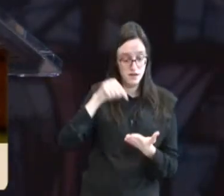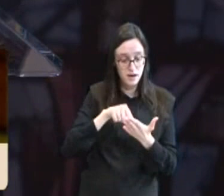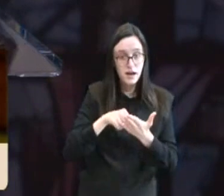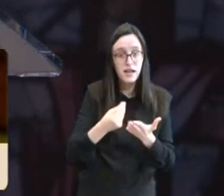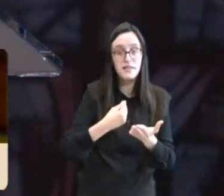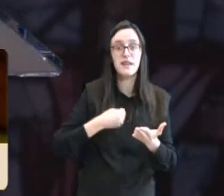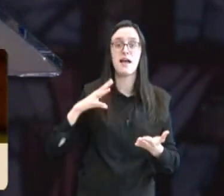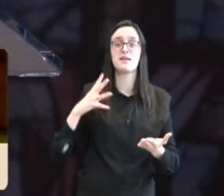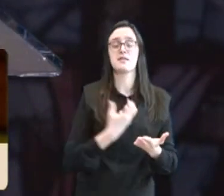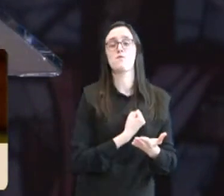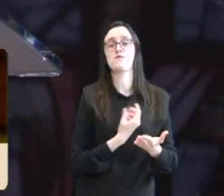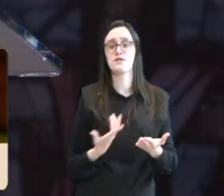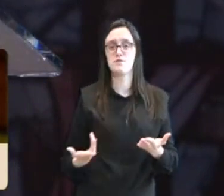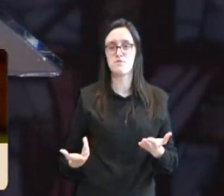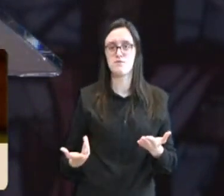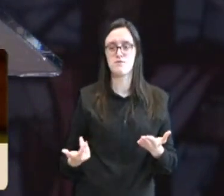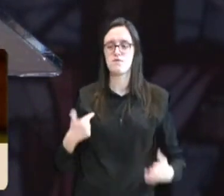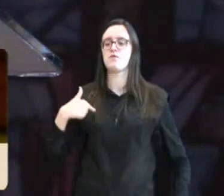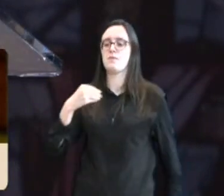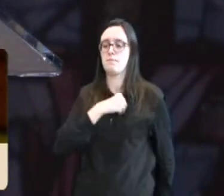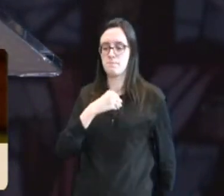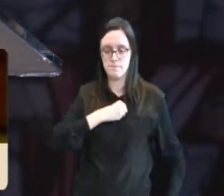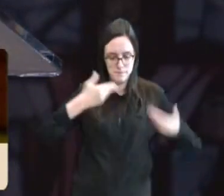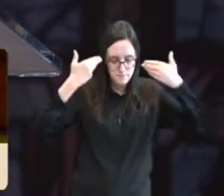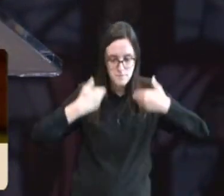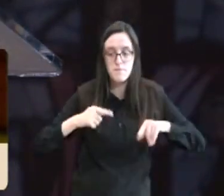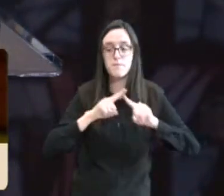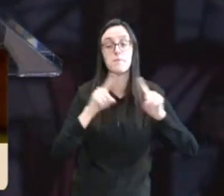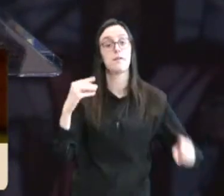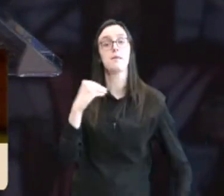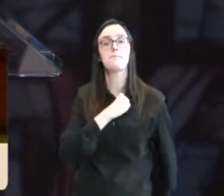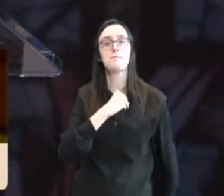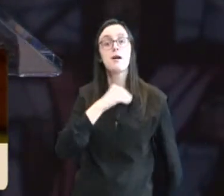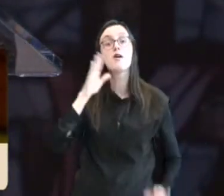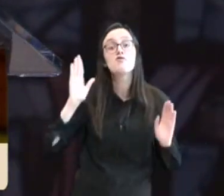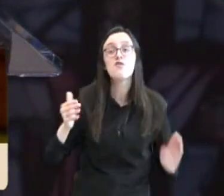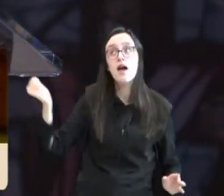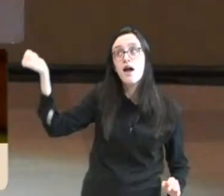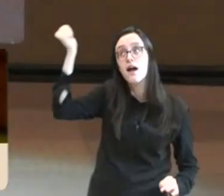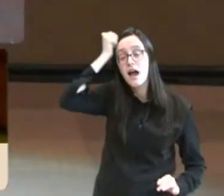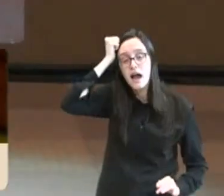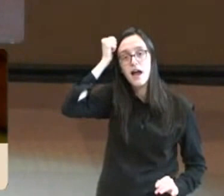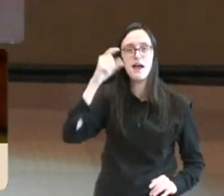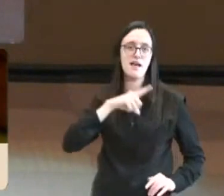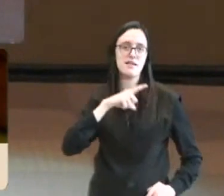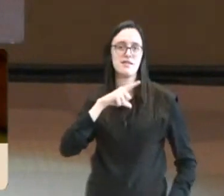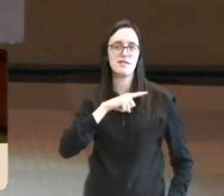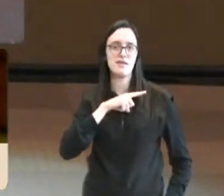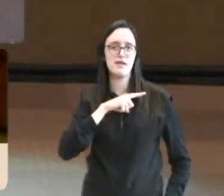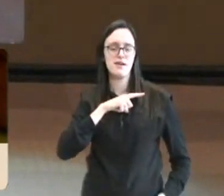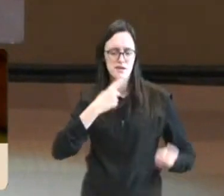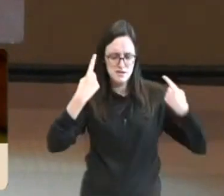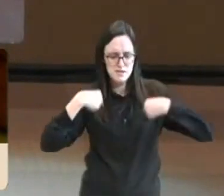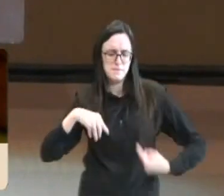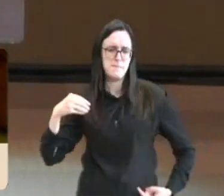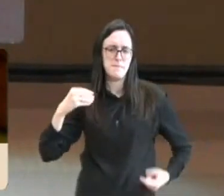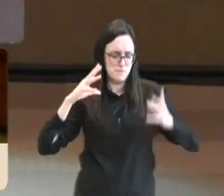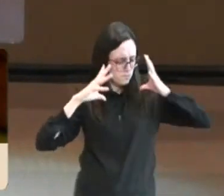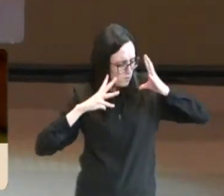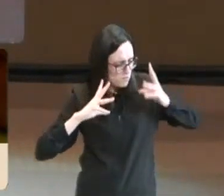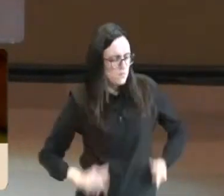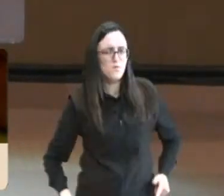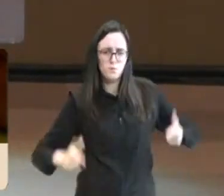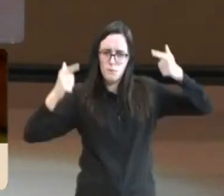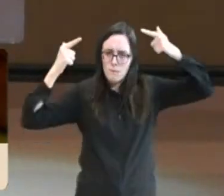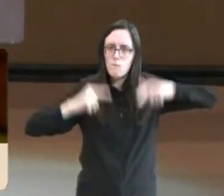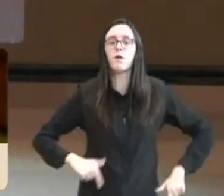salva, mesmo sendo pecador, mas um pecador arrependido, um pecador lavado, remido pelo sangue